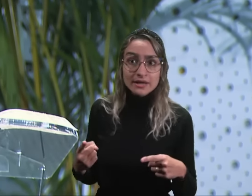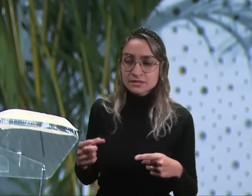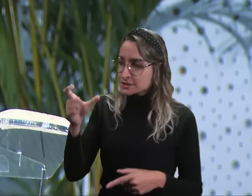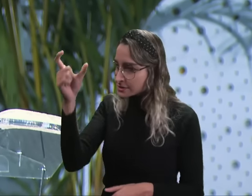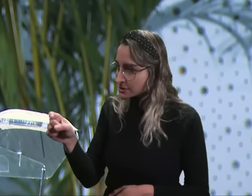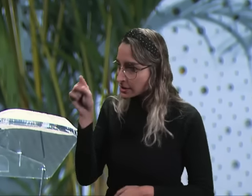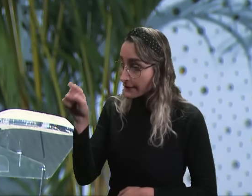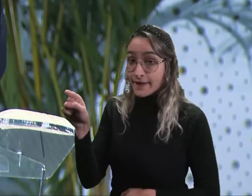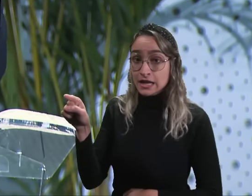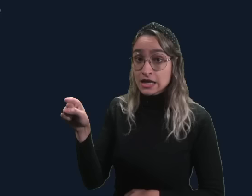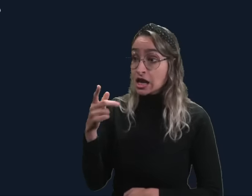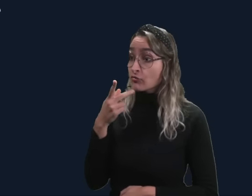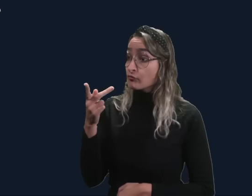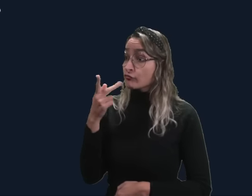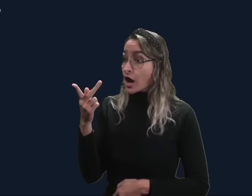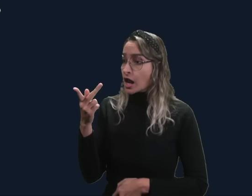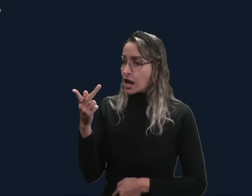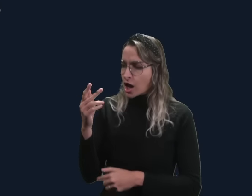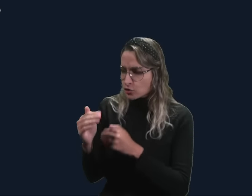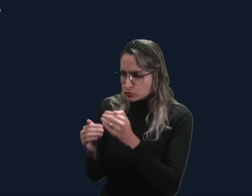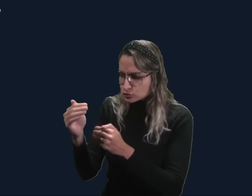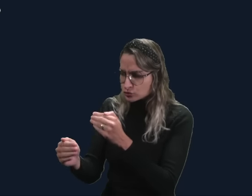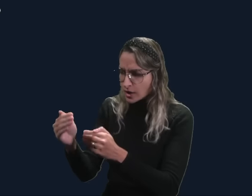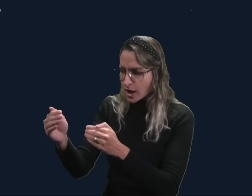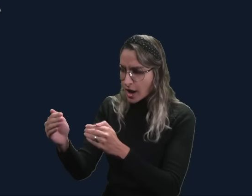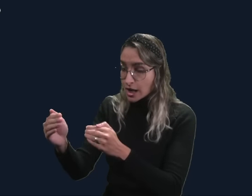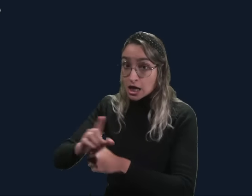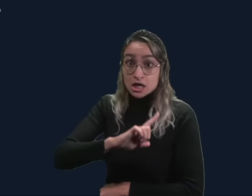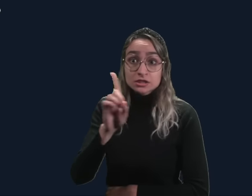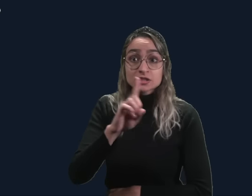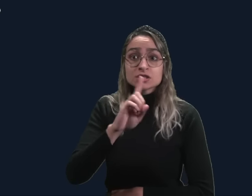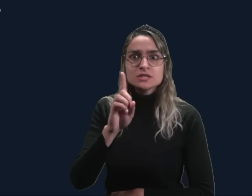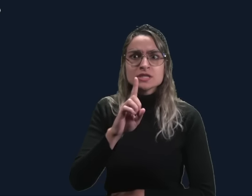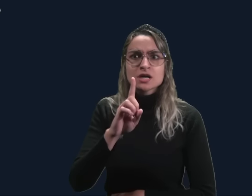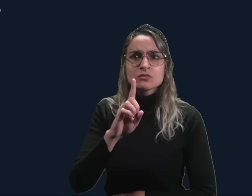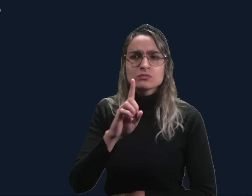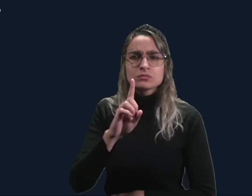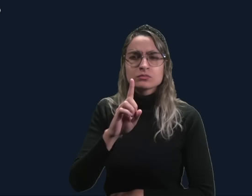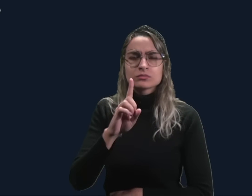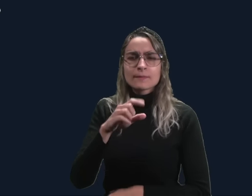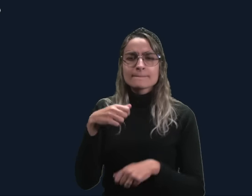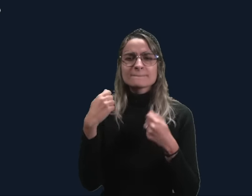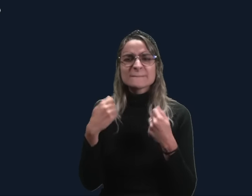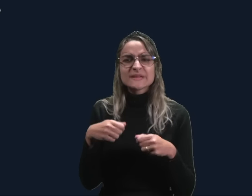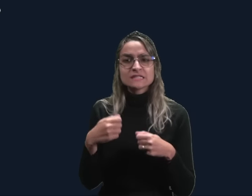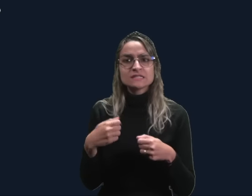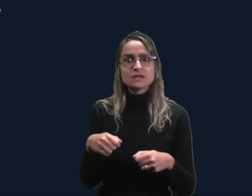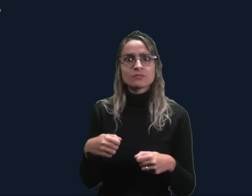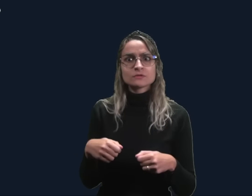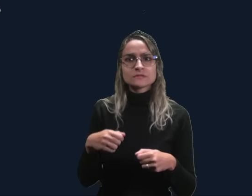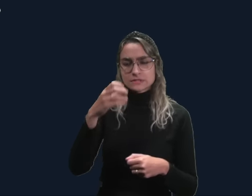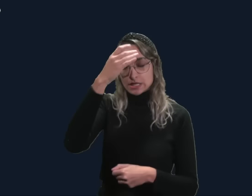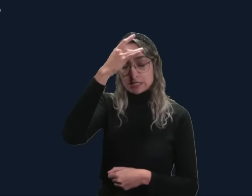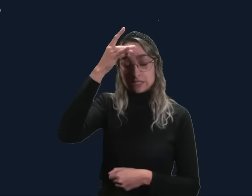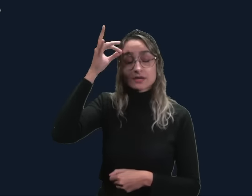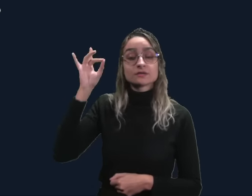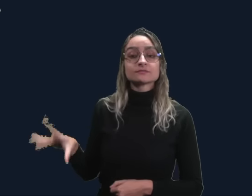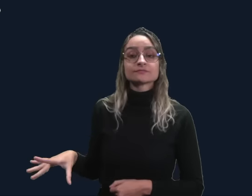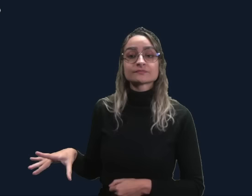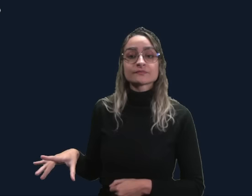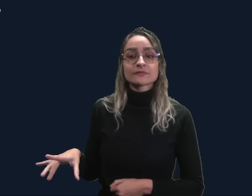mas não nos esqueçamos que enquanto nos não nós não somos salvos pela